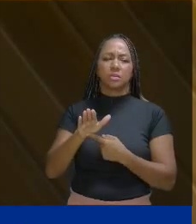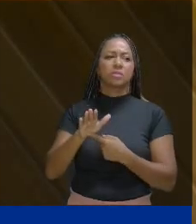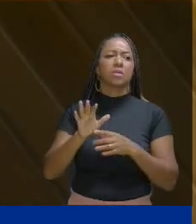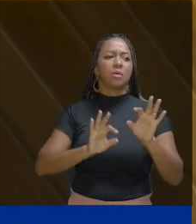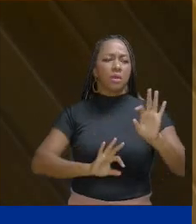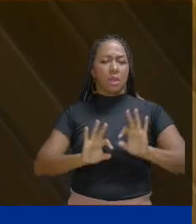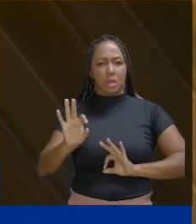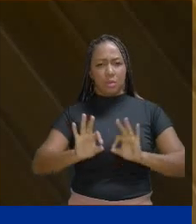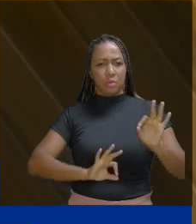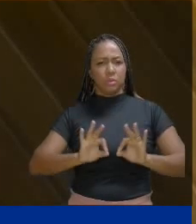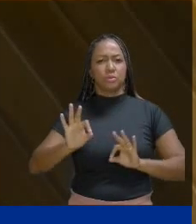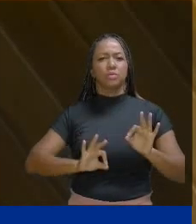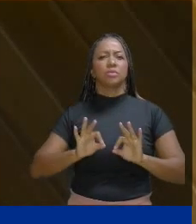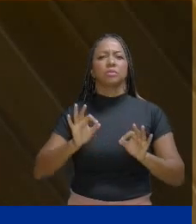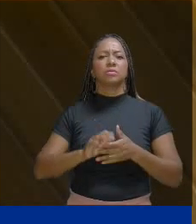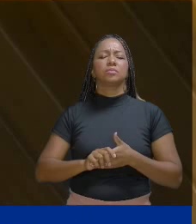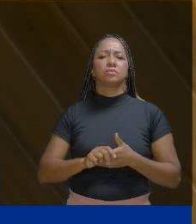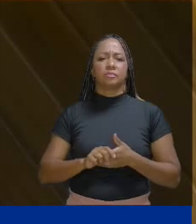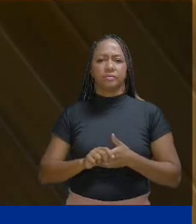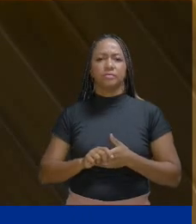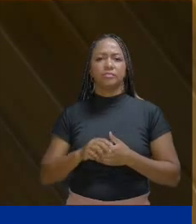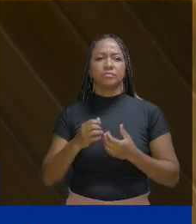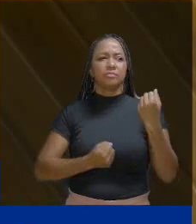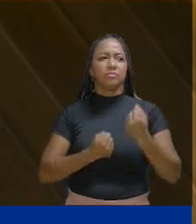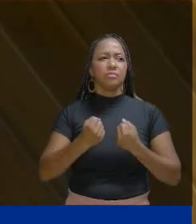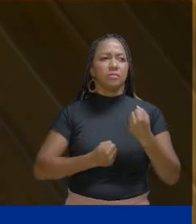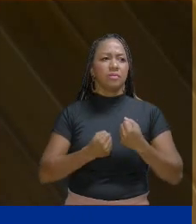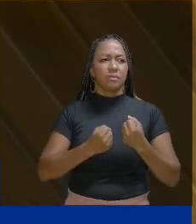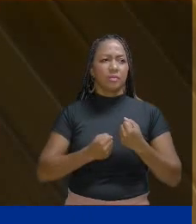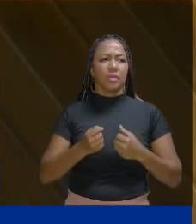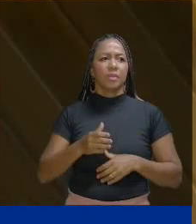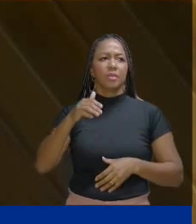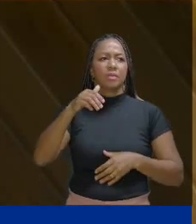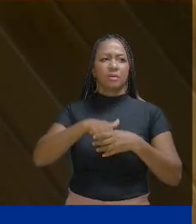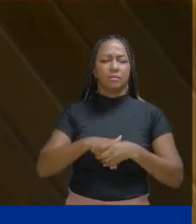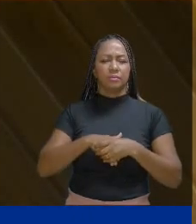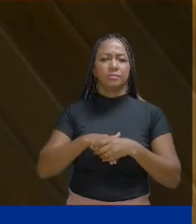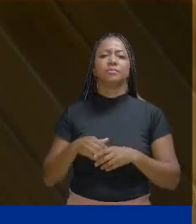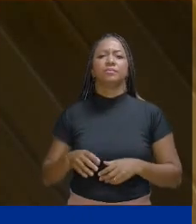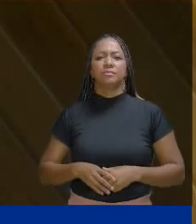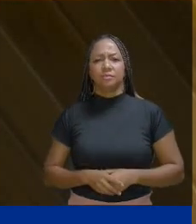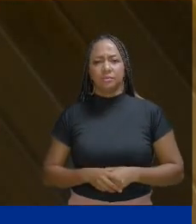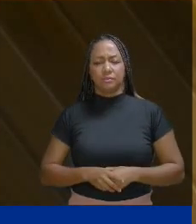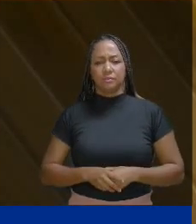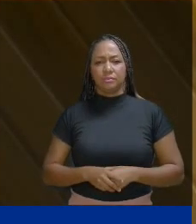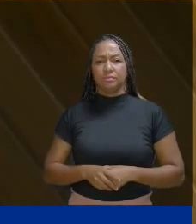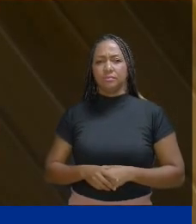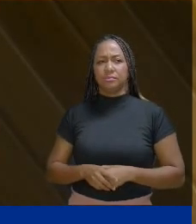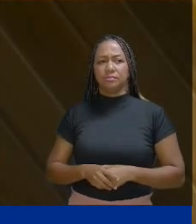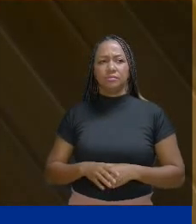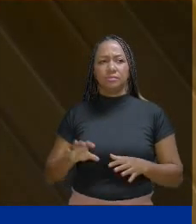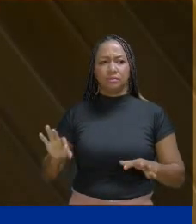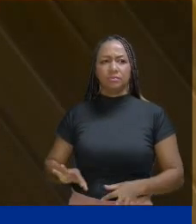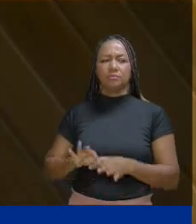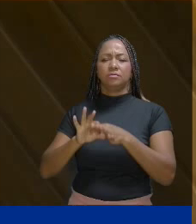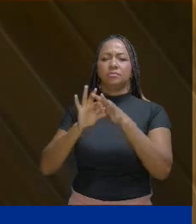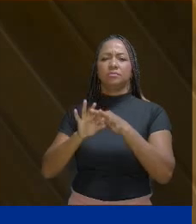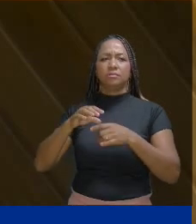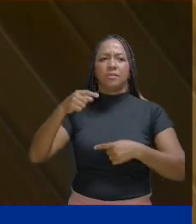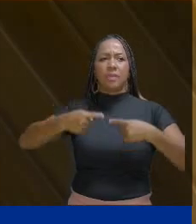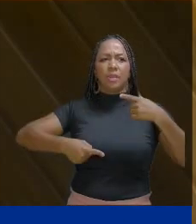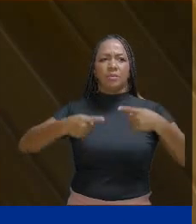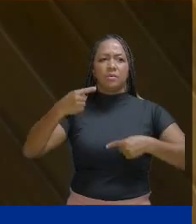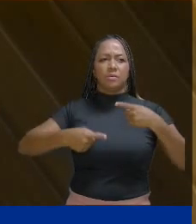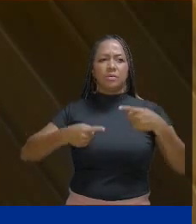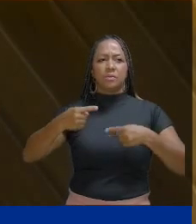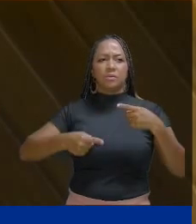a organização e execução do transporte de eleitores. O vínculo político,